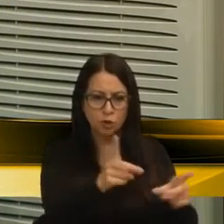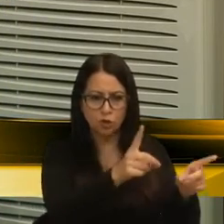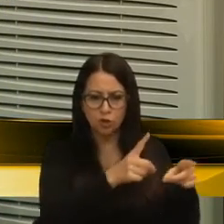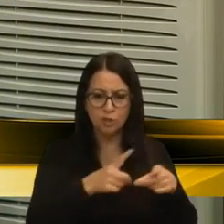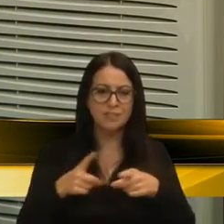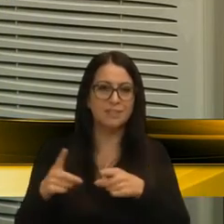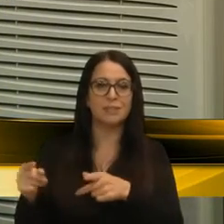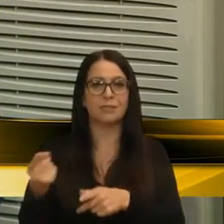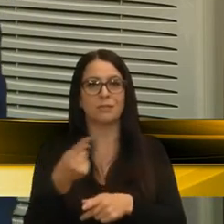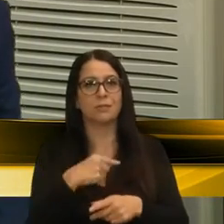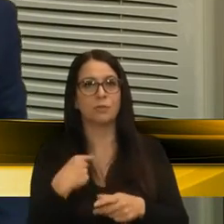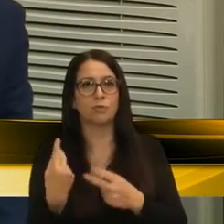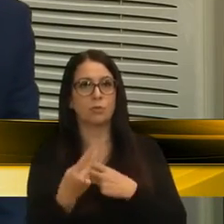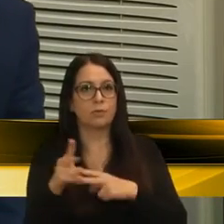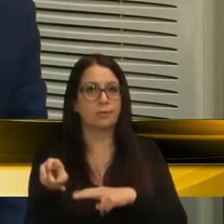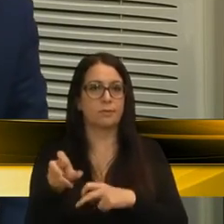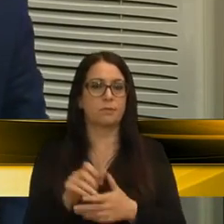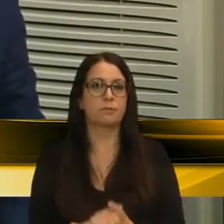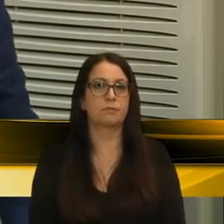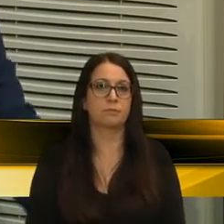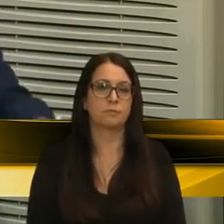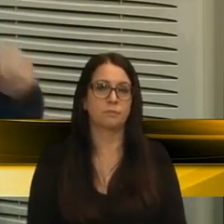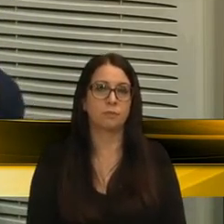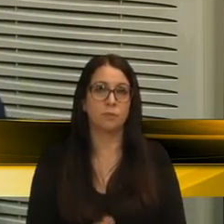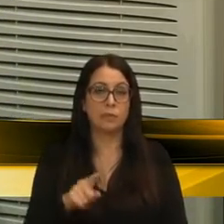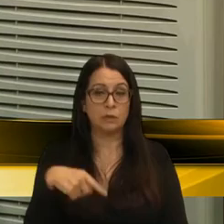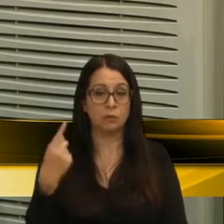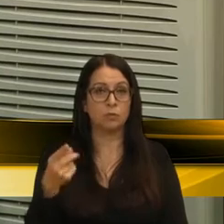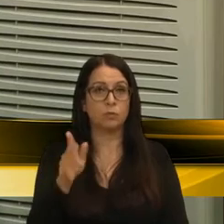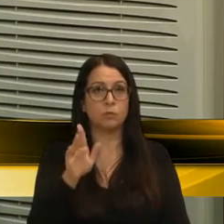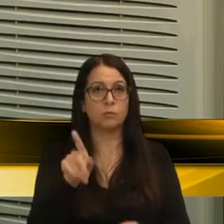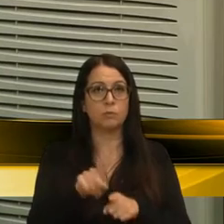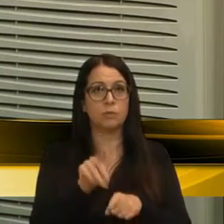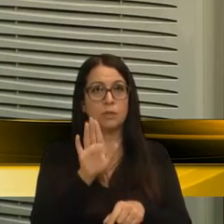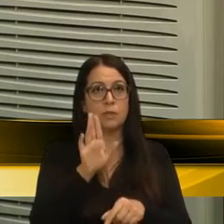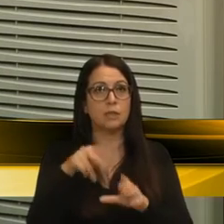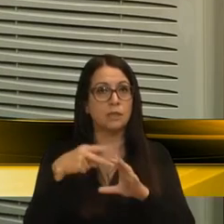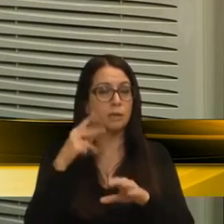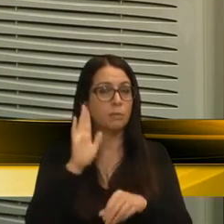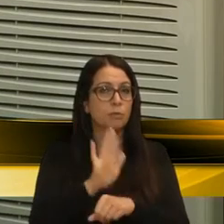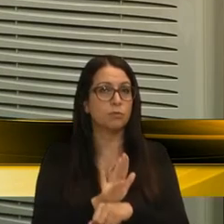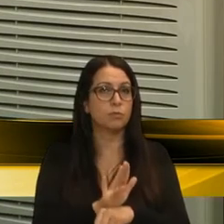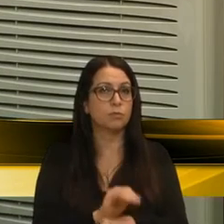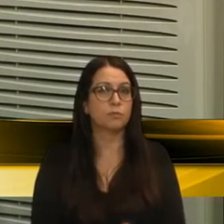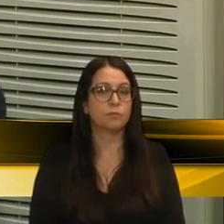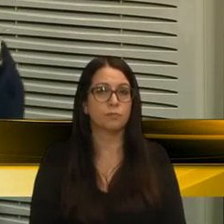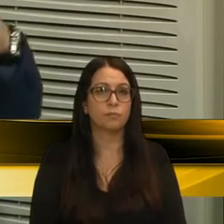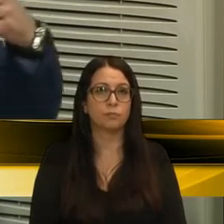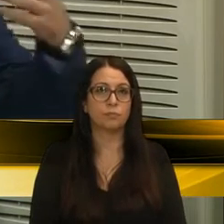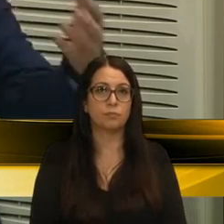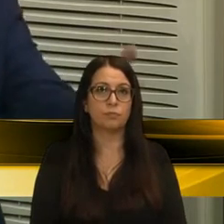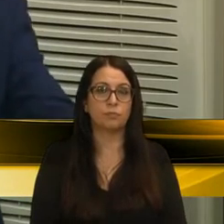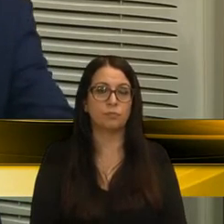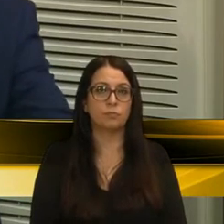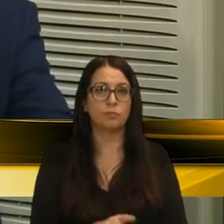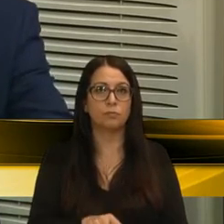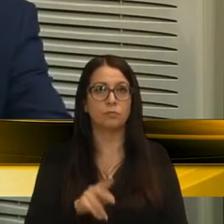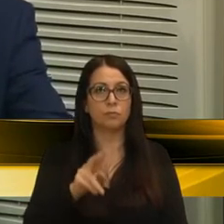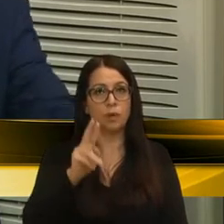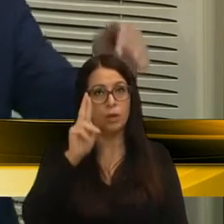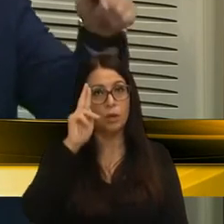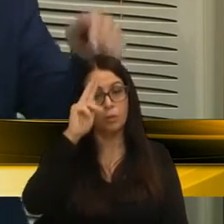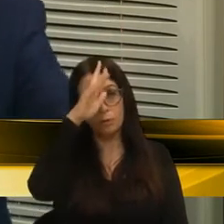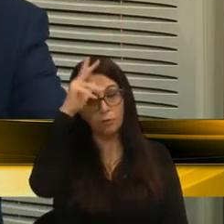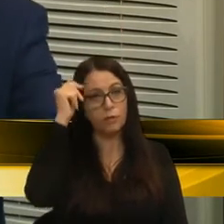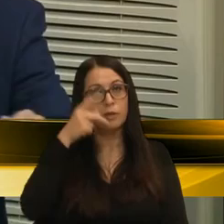do nosso interior outro auxílio da câmara aquilo que o então prefeito chamava de